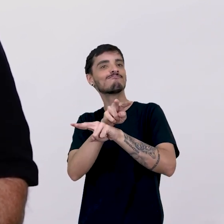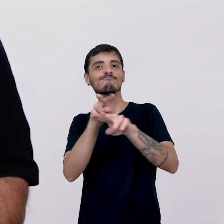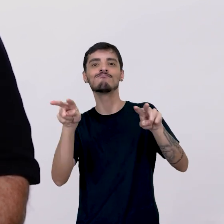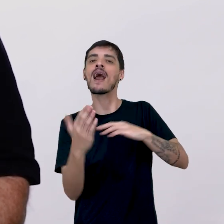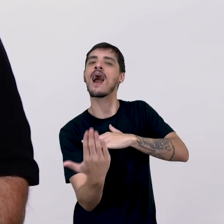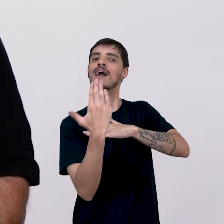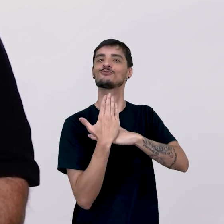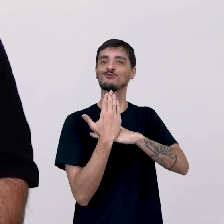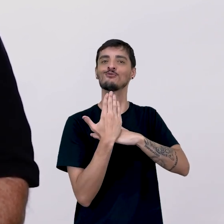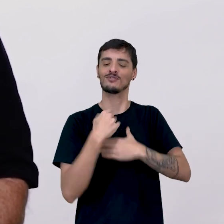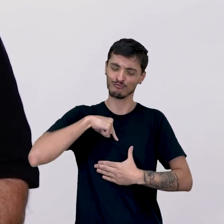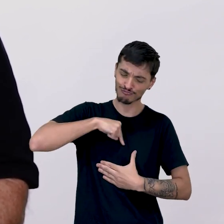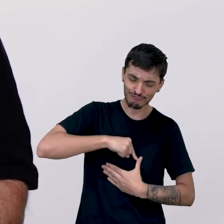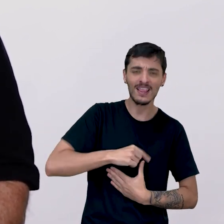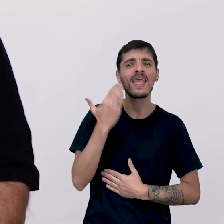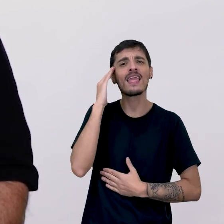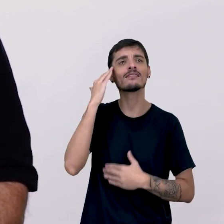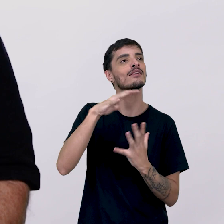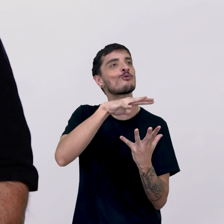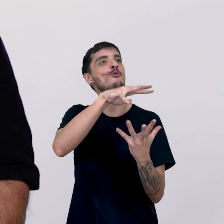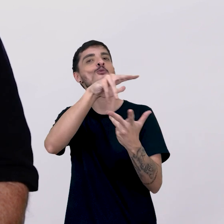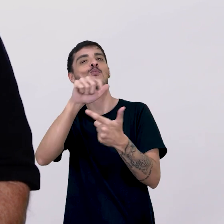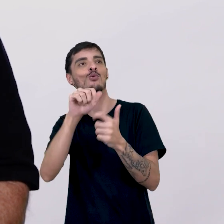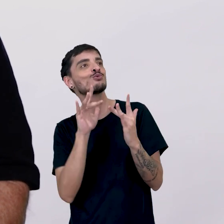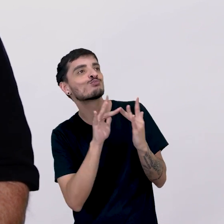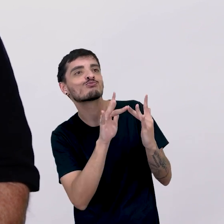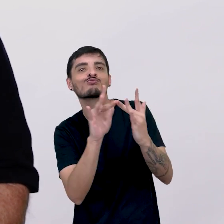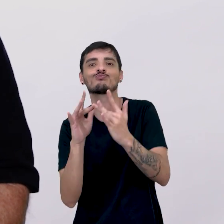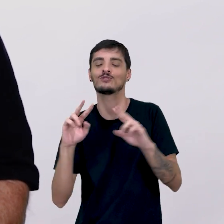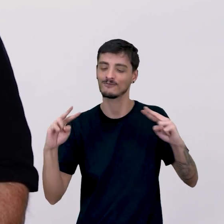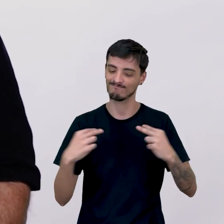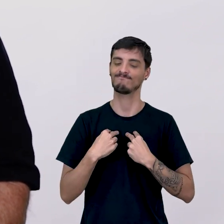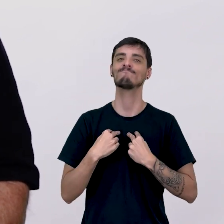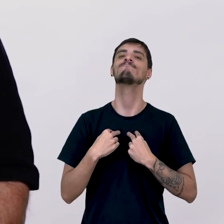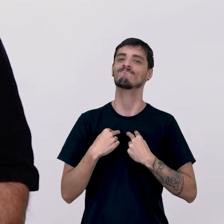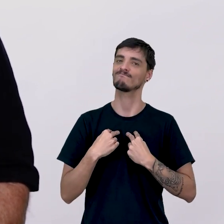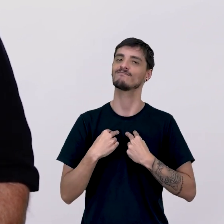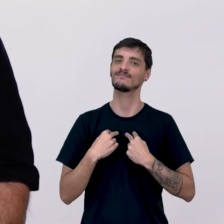vídeo, que nos ajudam a chegar tão longe e tão perto do mundo e de nós.